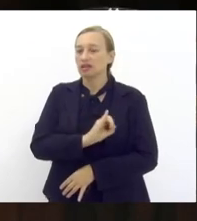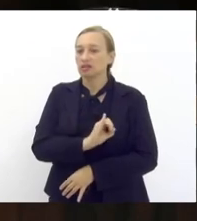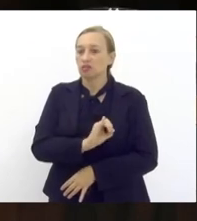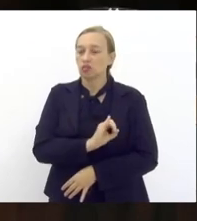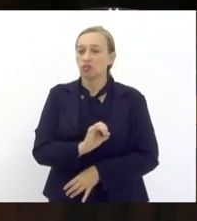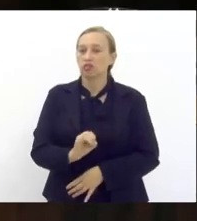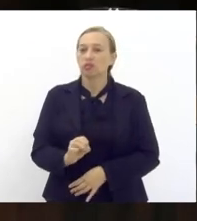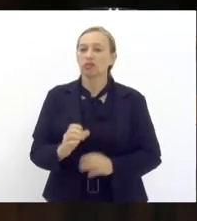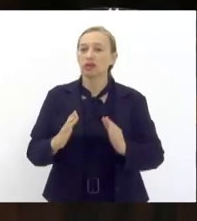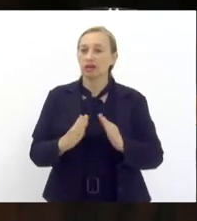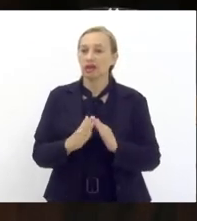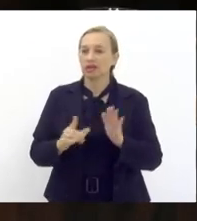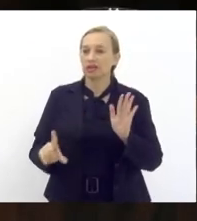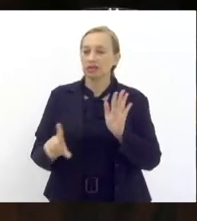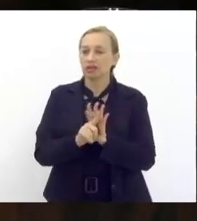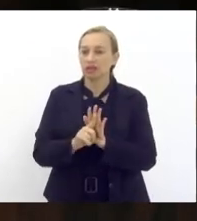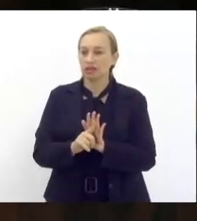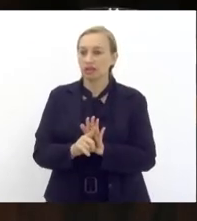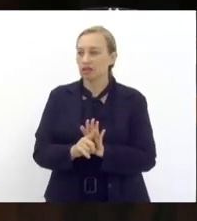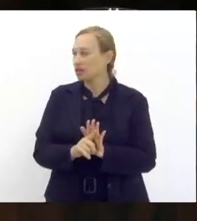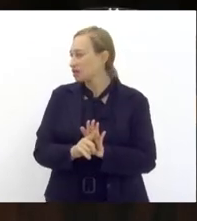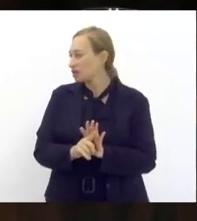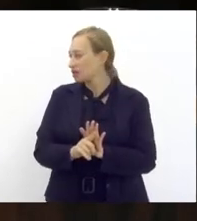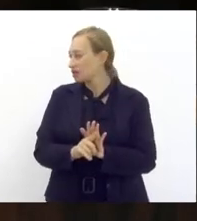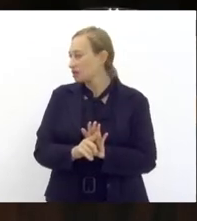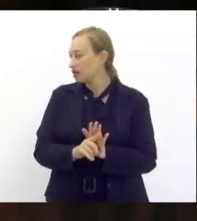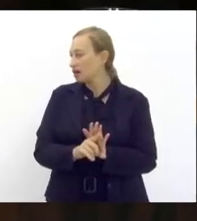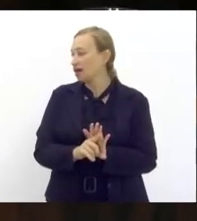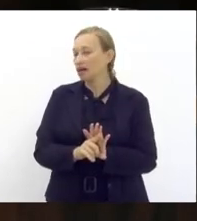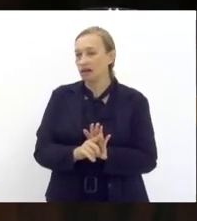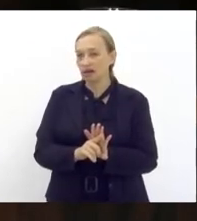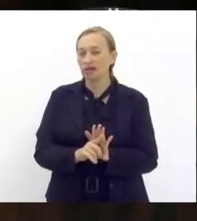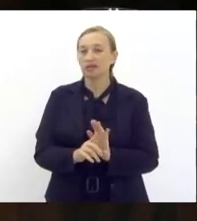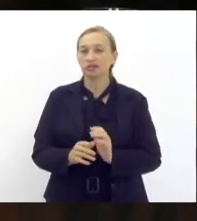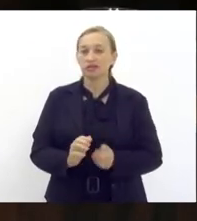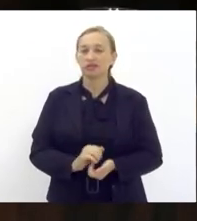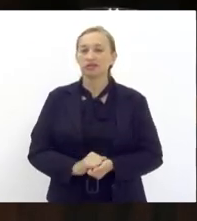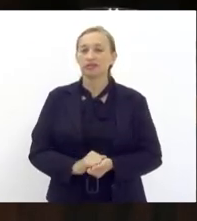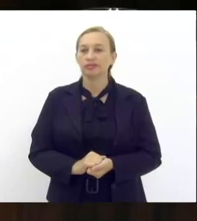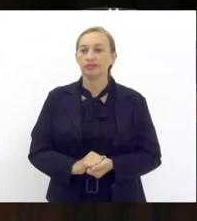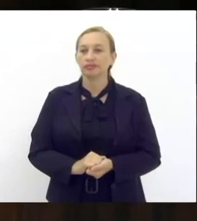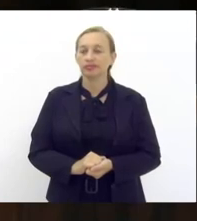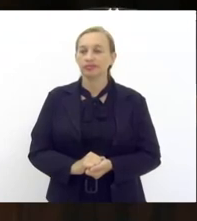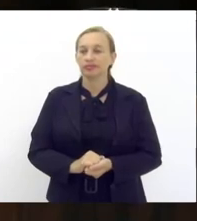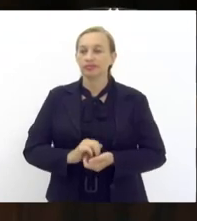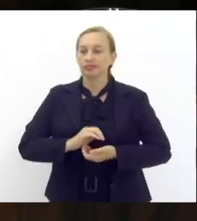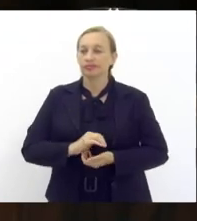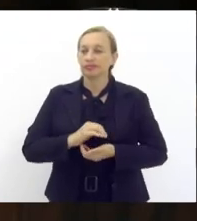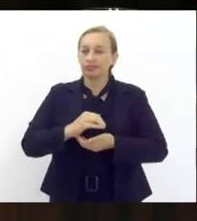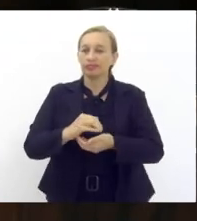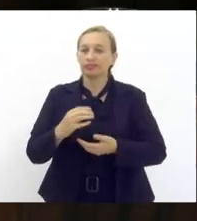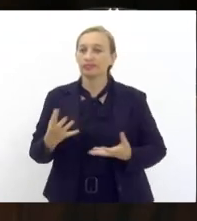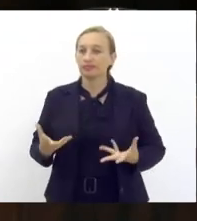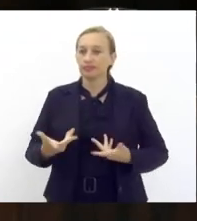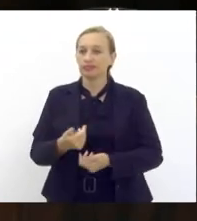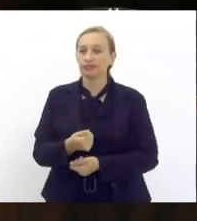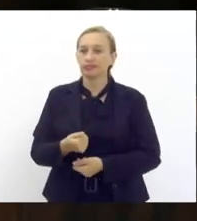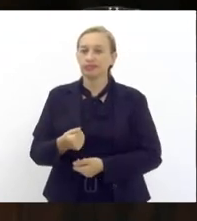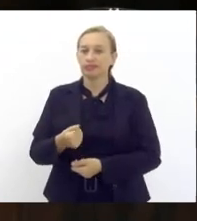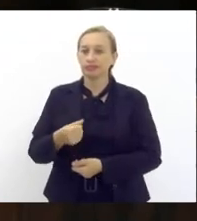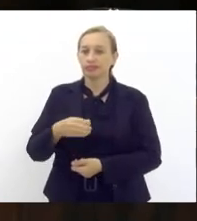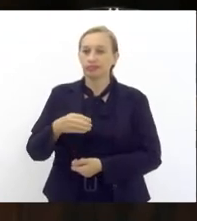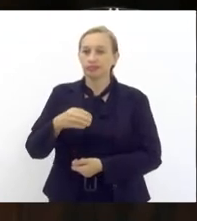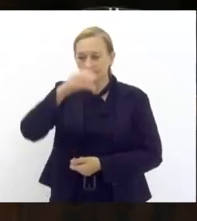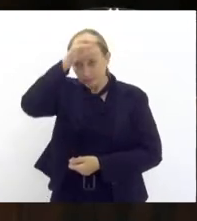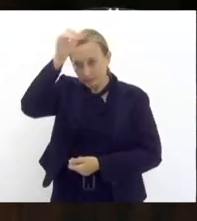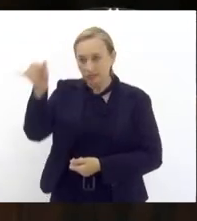Casa Legislativa. Aproveitar para agradecer também as palavras da nossa decana maravilhosa, tia Ju, que está